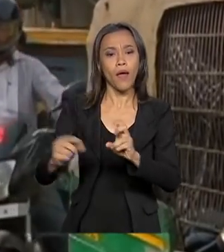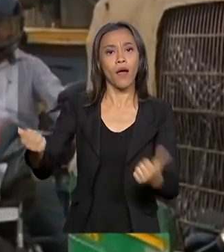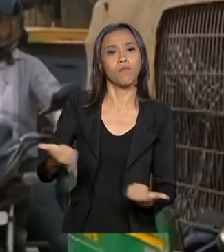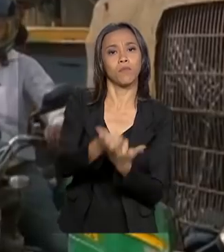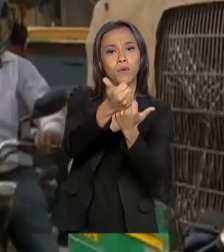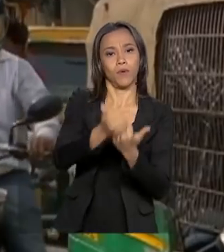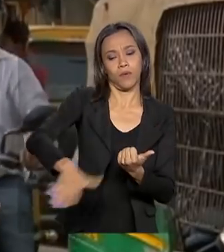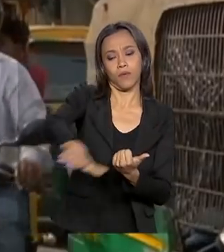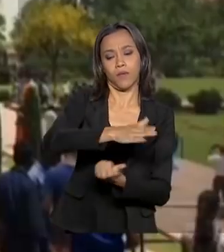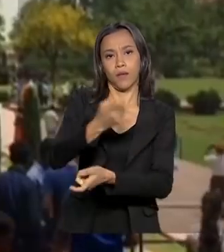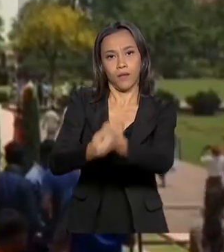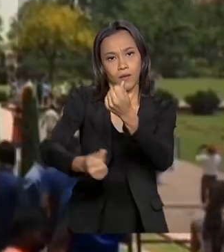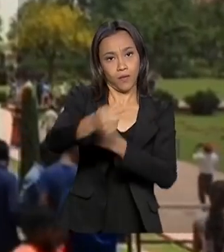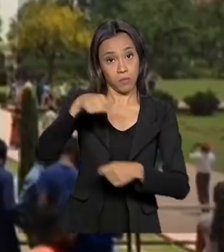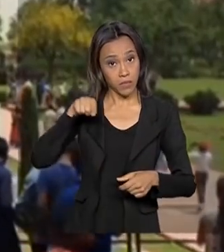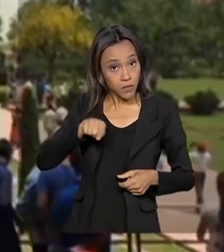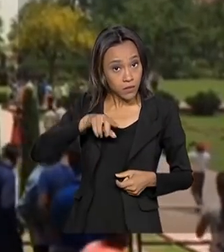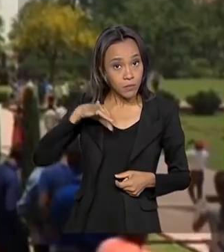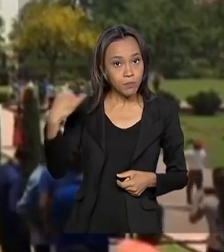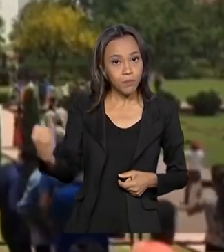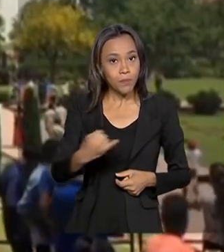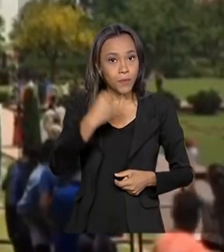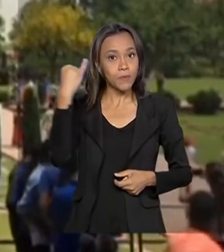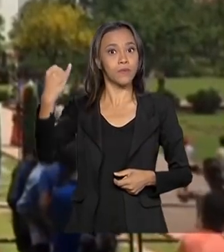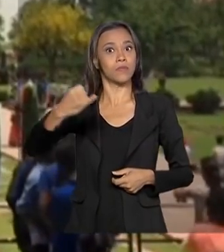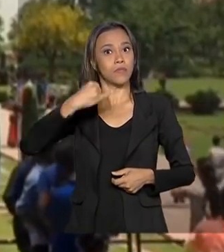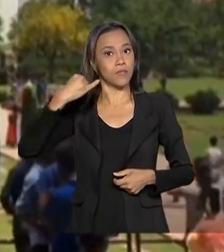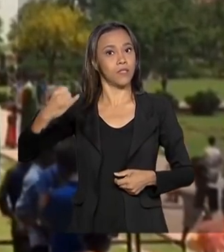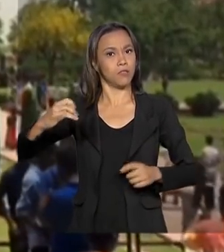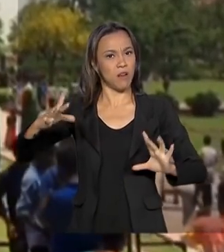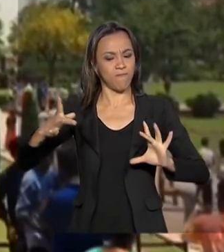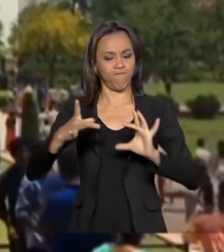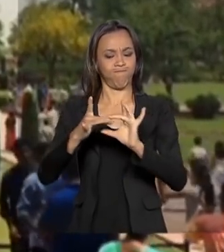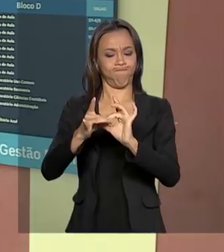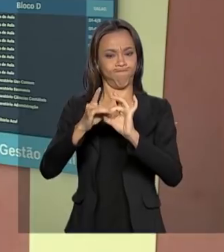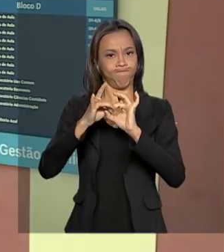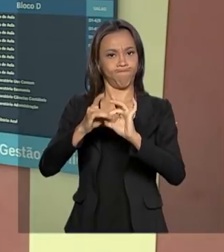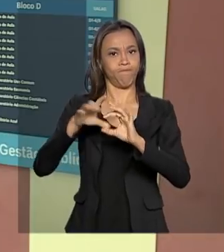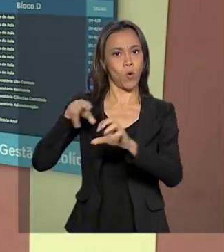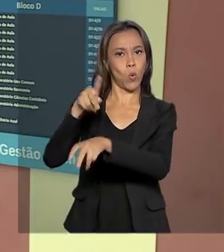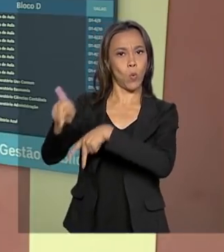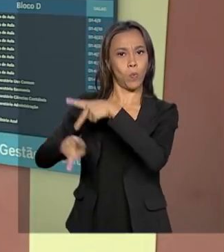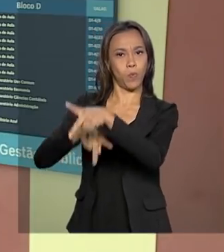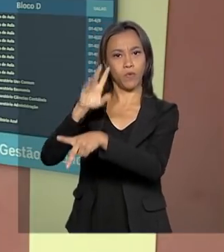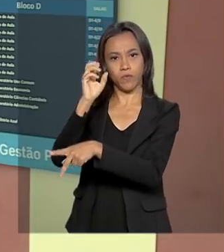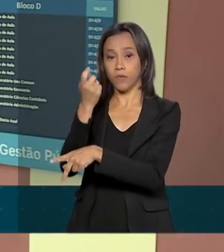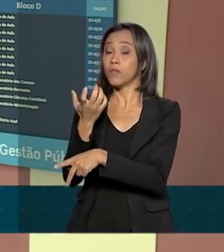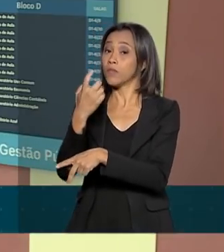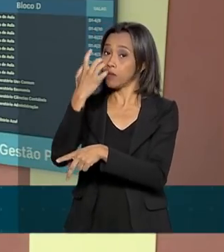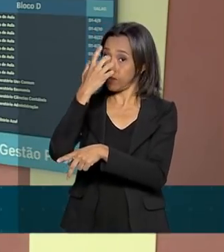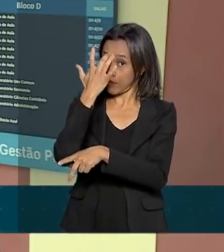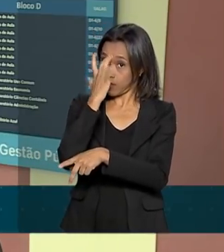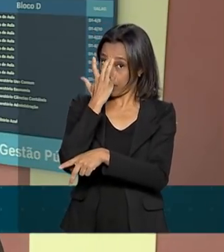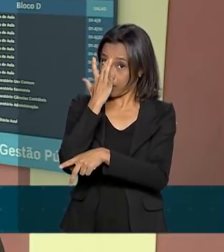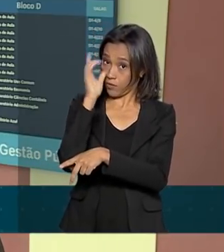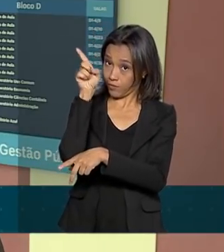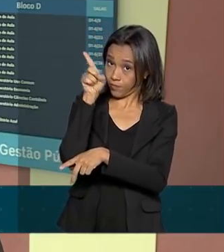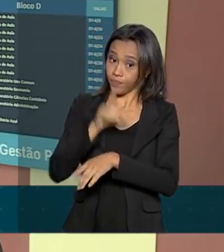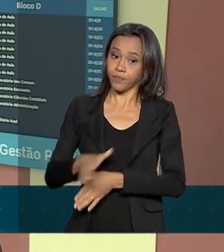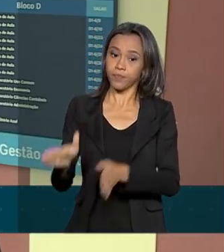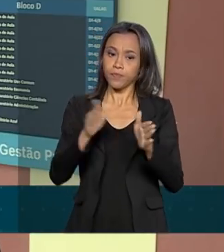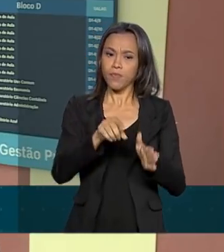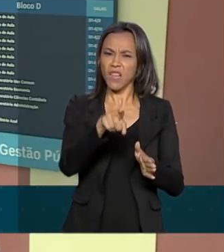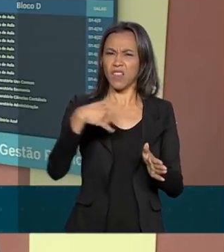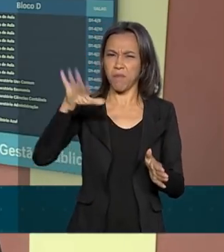podem ser importantes na criação de laços mais robustos com os indianos. A Índia tem um mercado muito grande, com mais de um